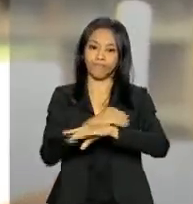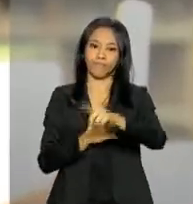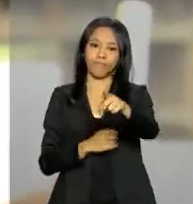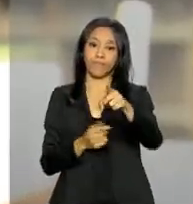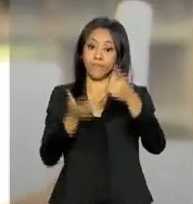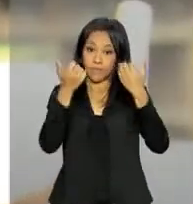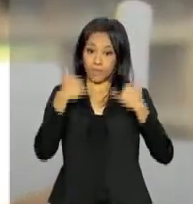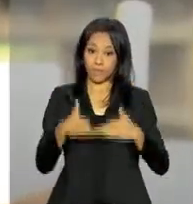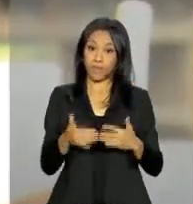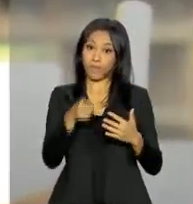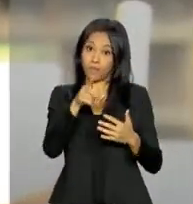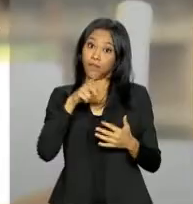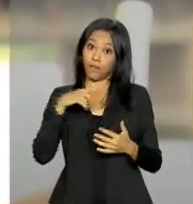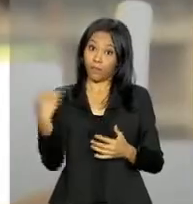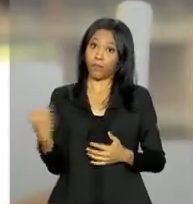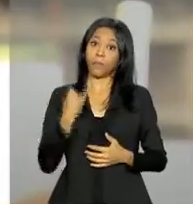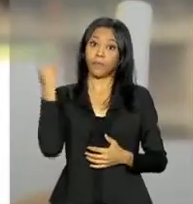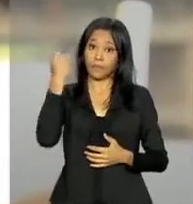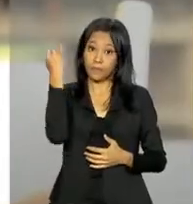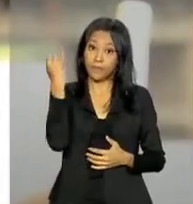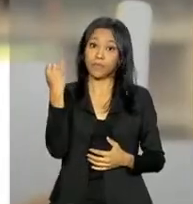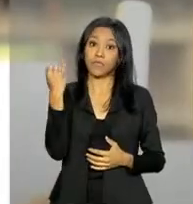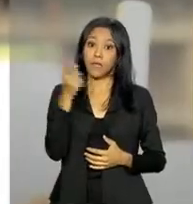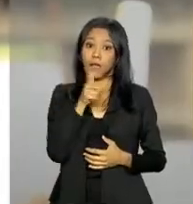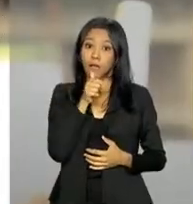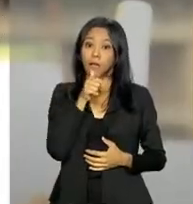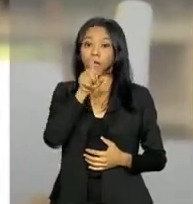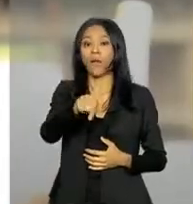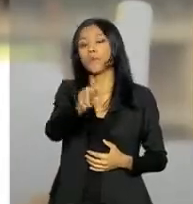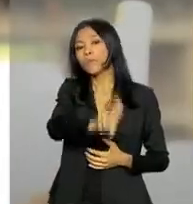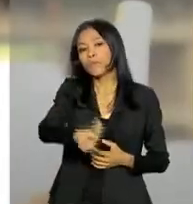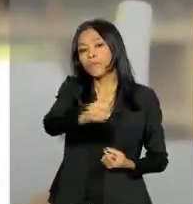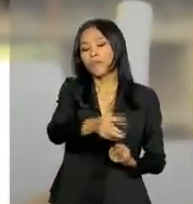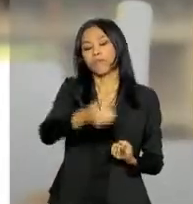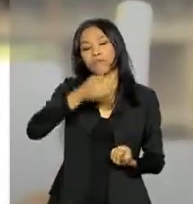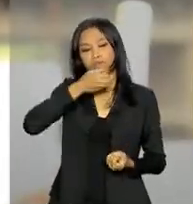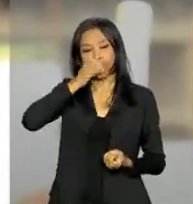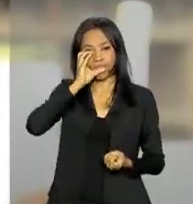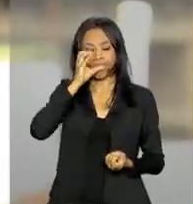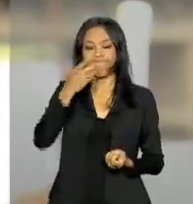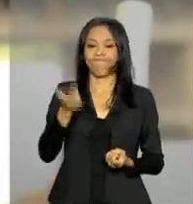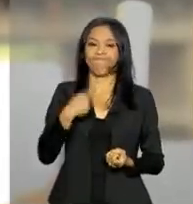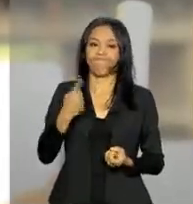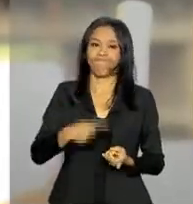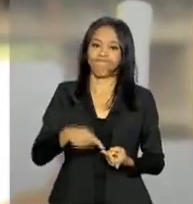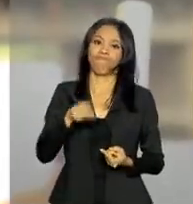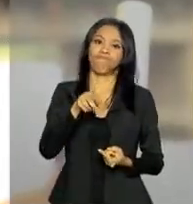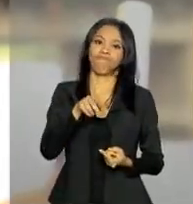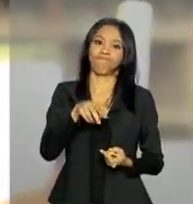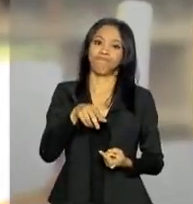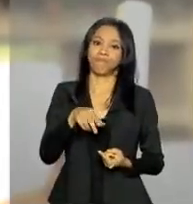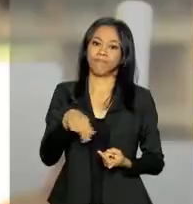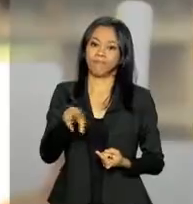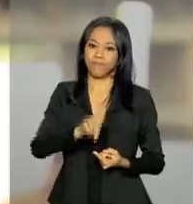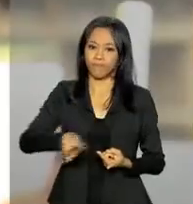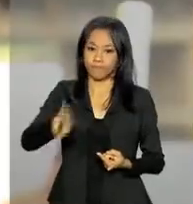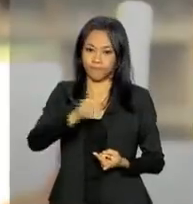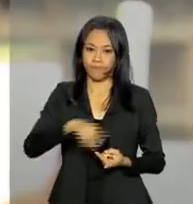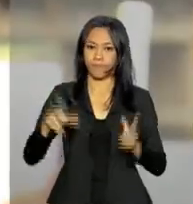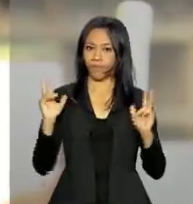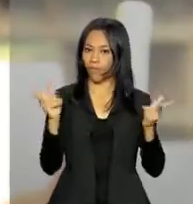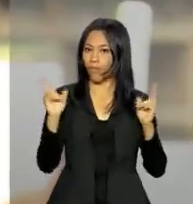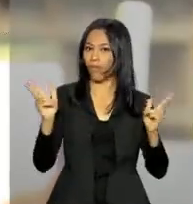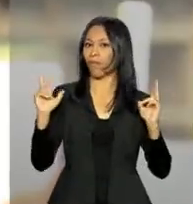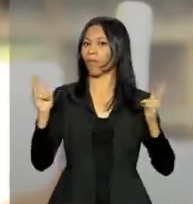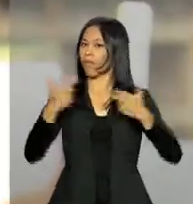diversos usos múltiplos da água a água utilizada para bbb bra para recriar pra atividades